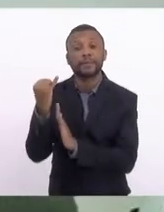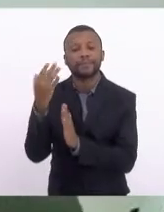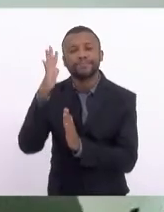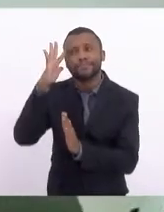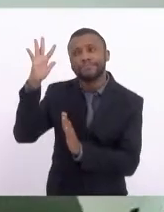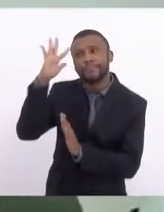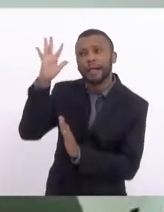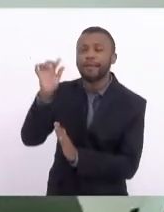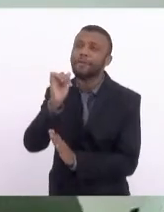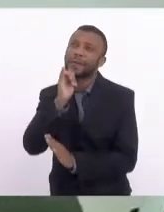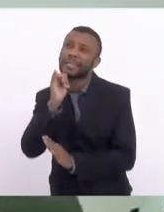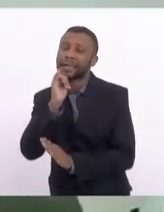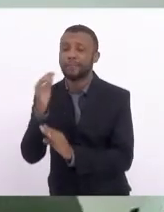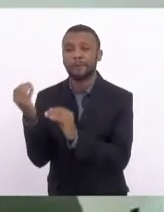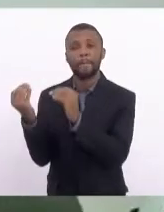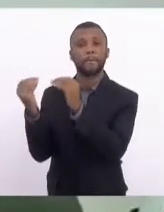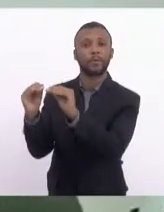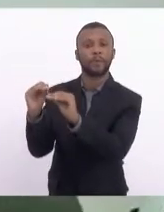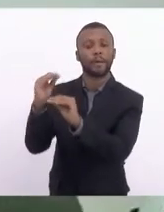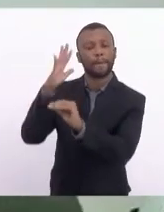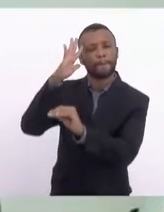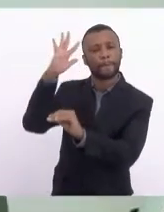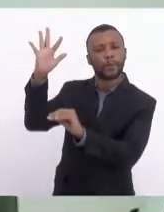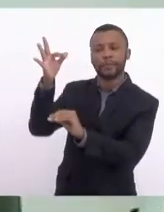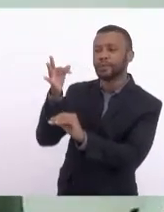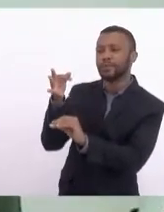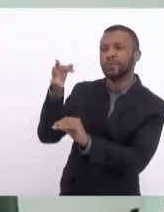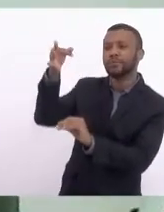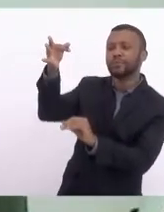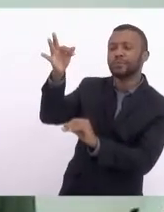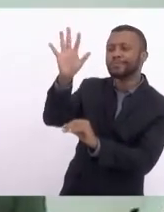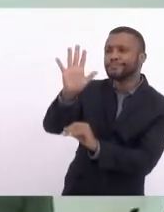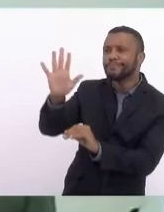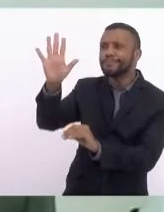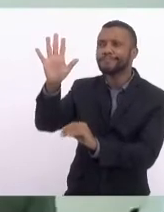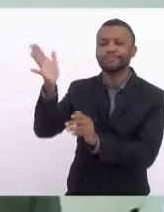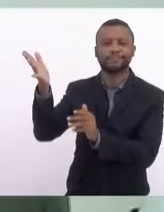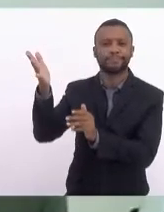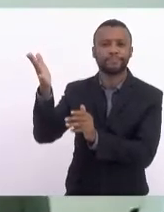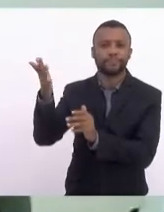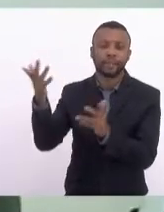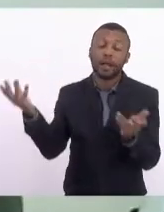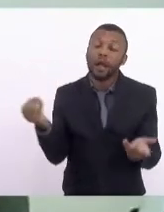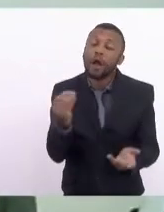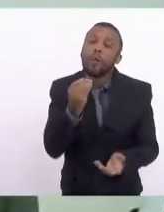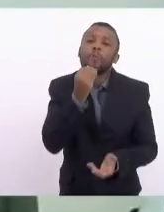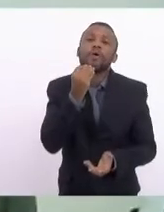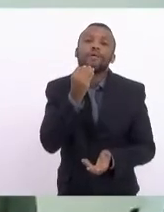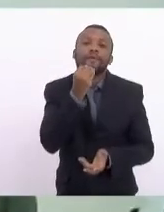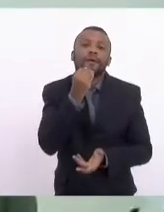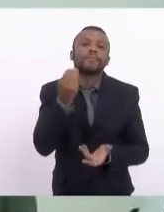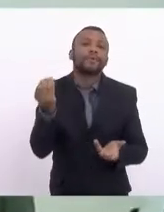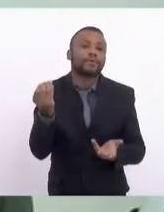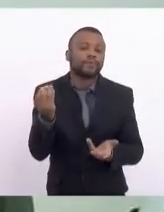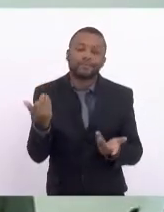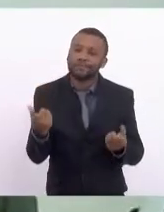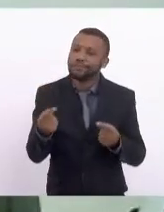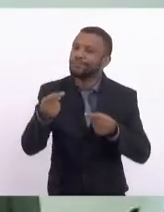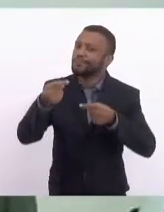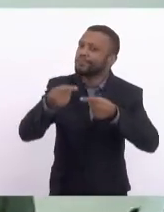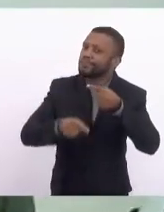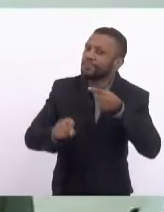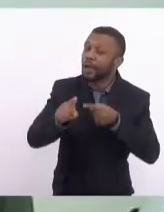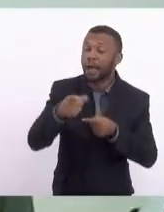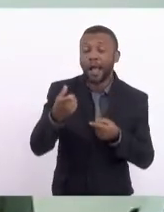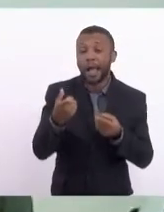uma inflação projetada, que provavelmente não será os